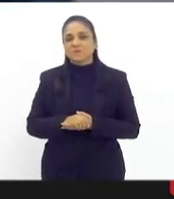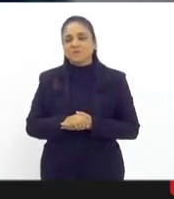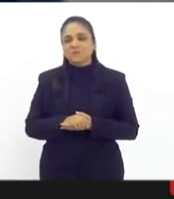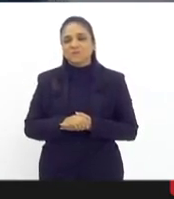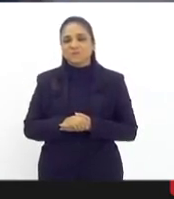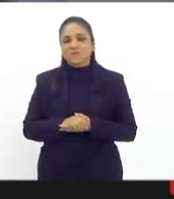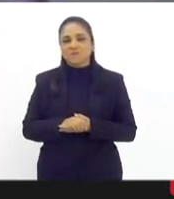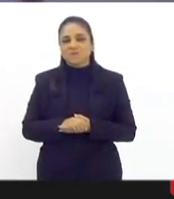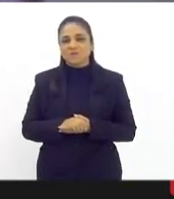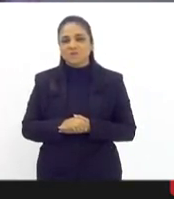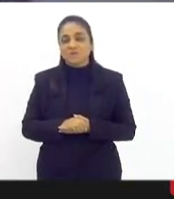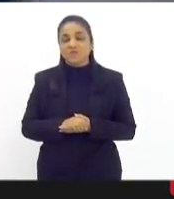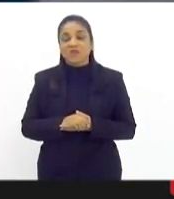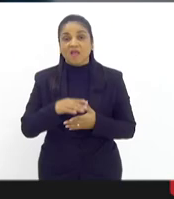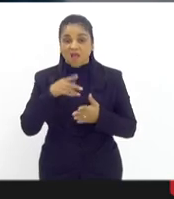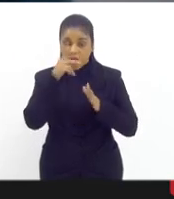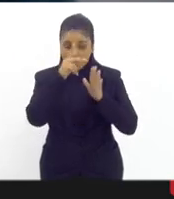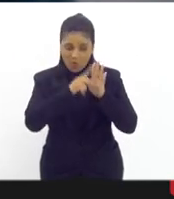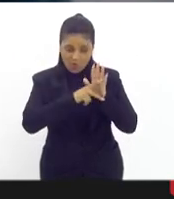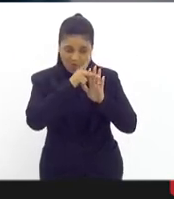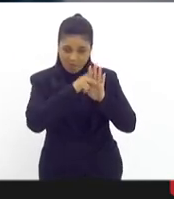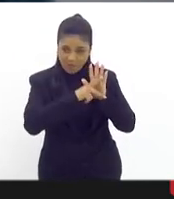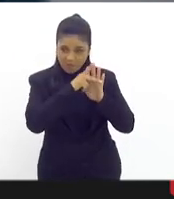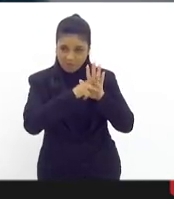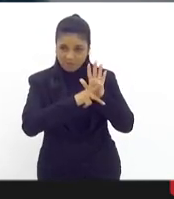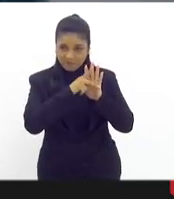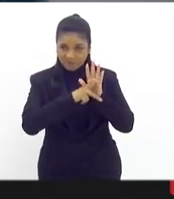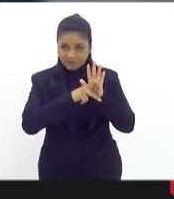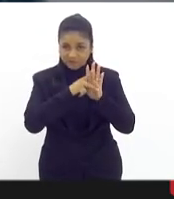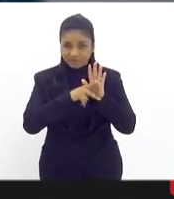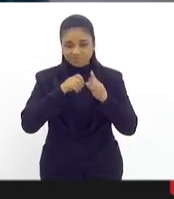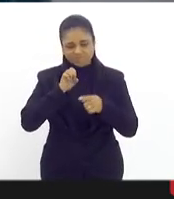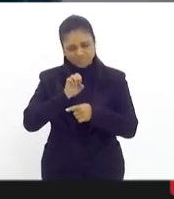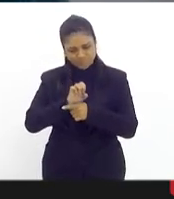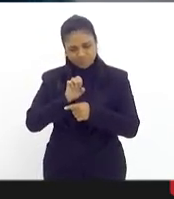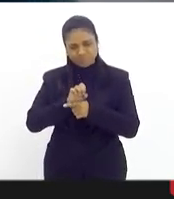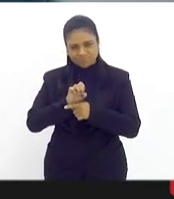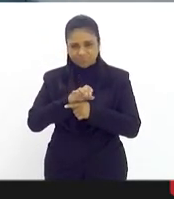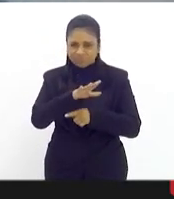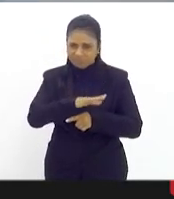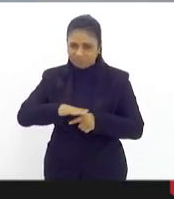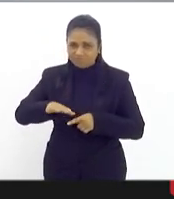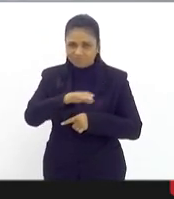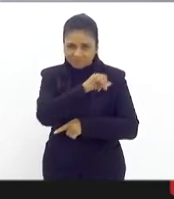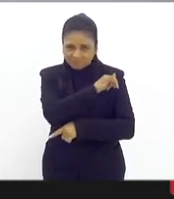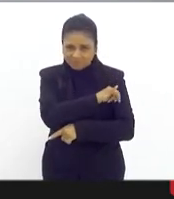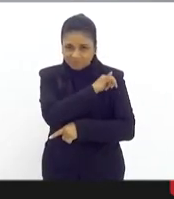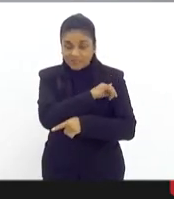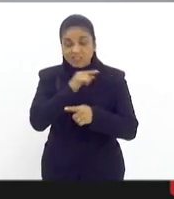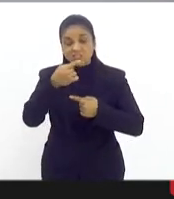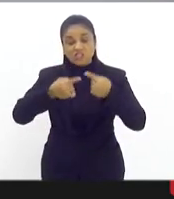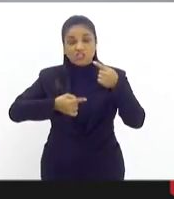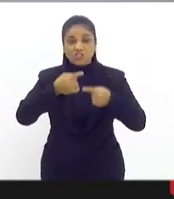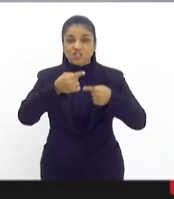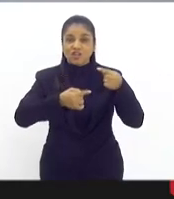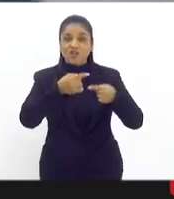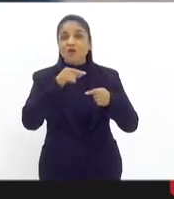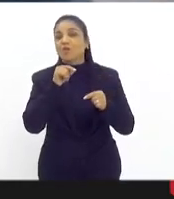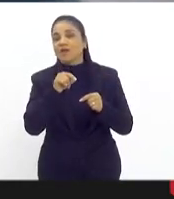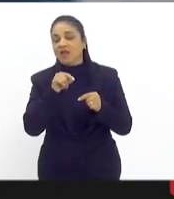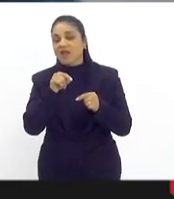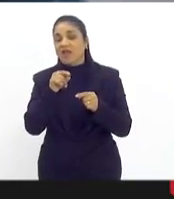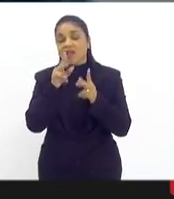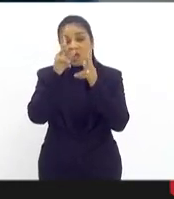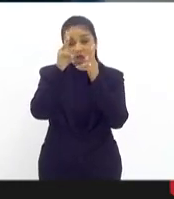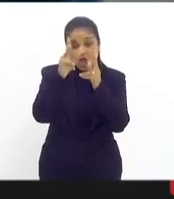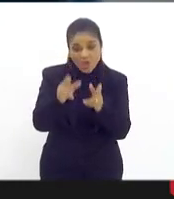o projeto nosso, claro, muito mais limitado aqui no Rio de Janeiro, ele dialoga completamente com essa batalha que